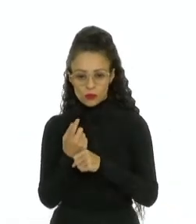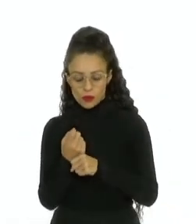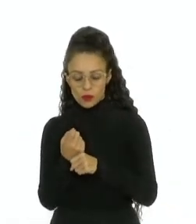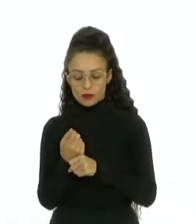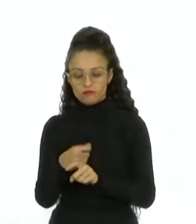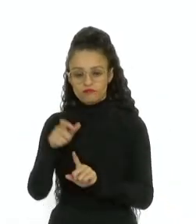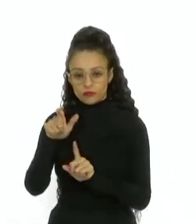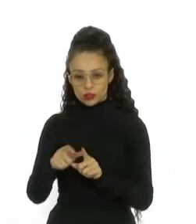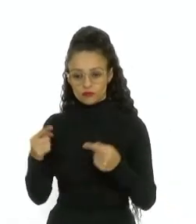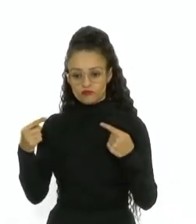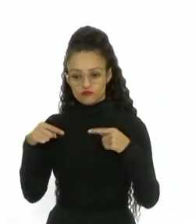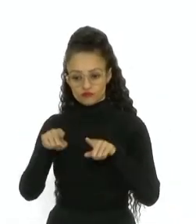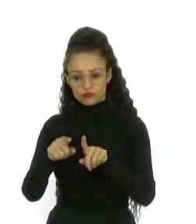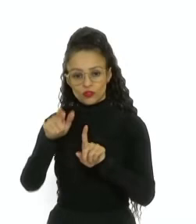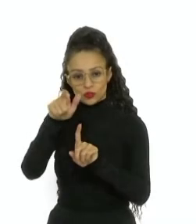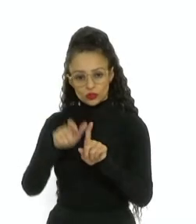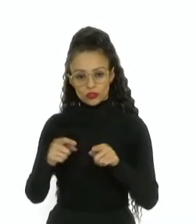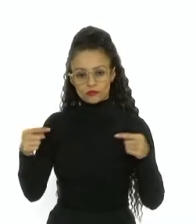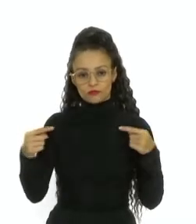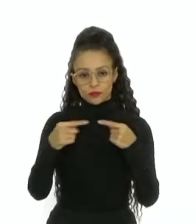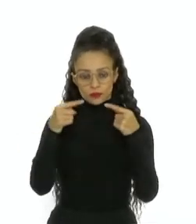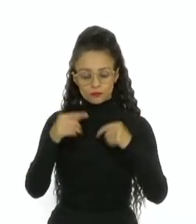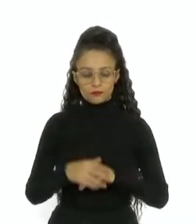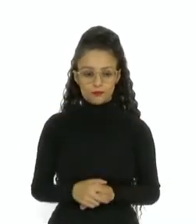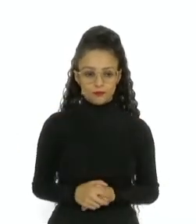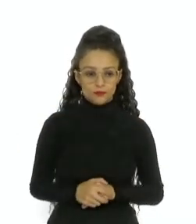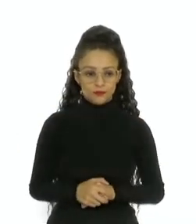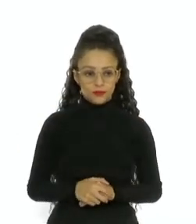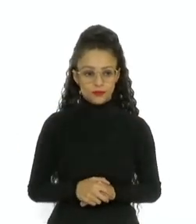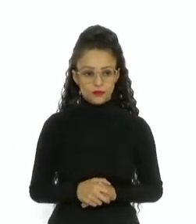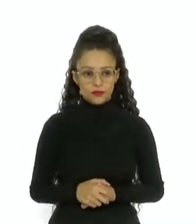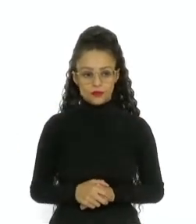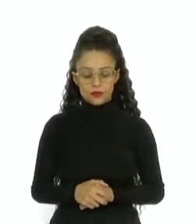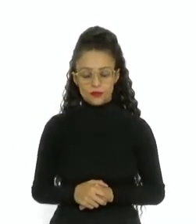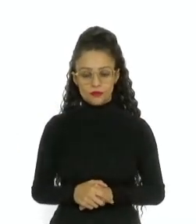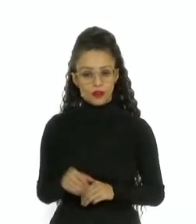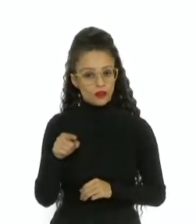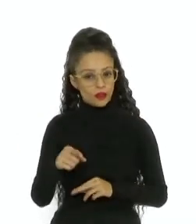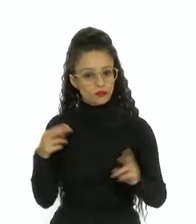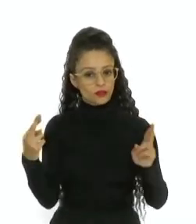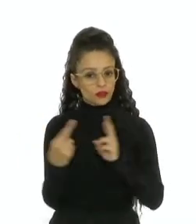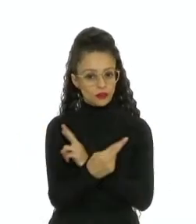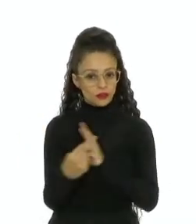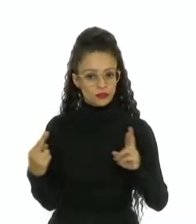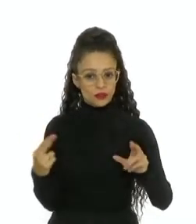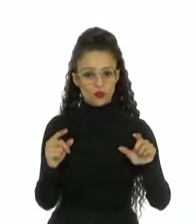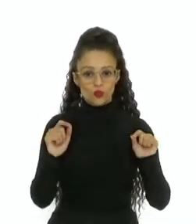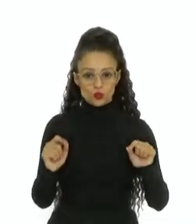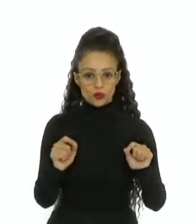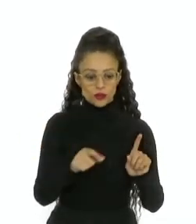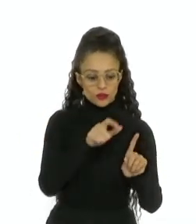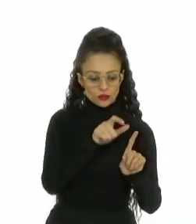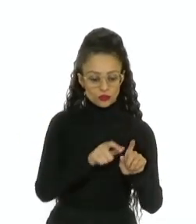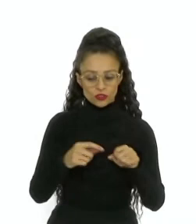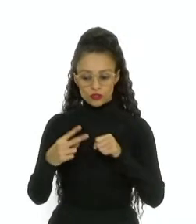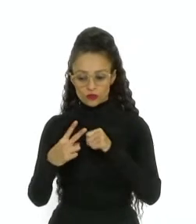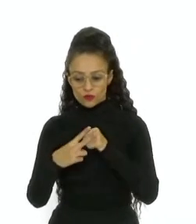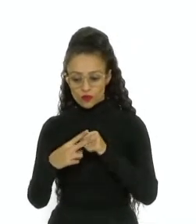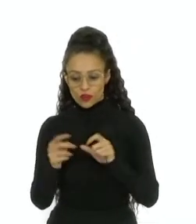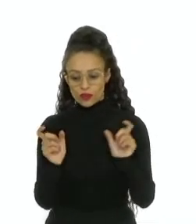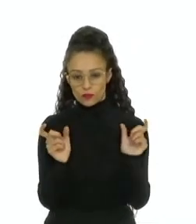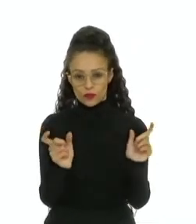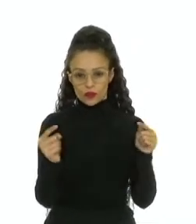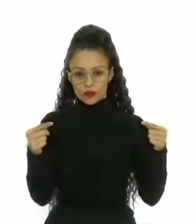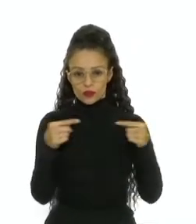com o sujeito ao qual se refere, tá? A essa relação que se estabelece entre o sujeito e verbo de uma